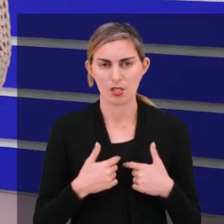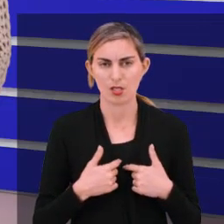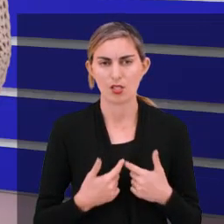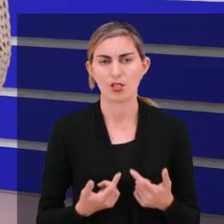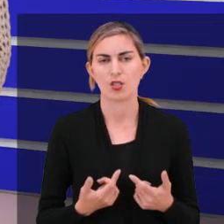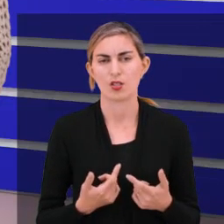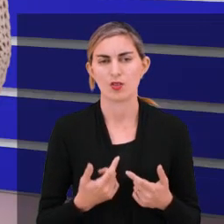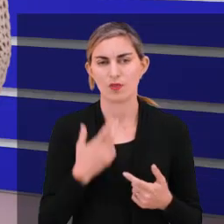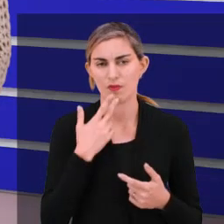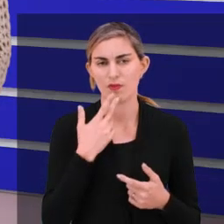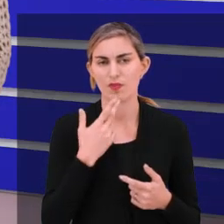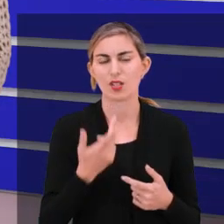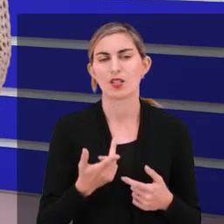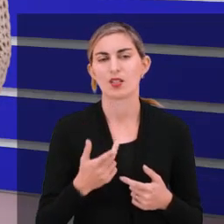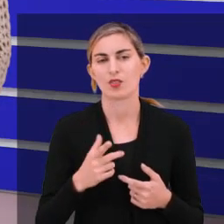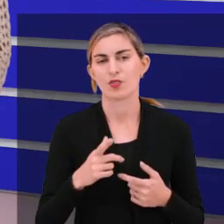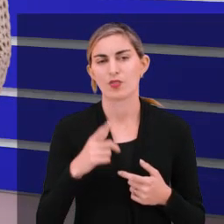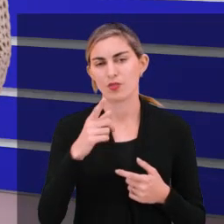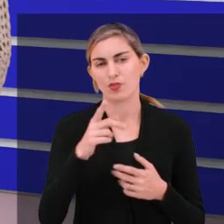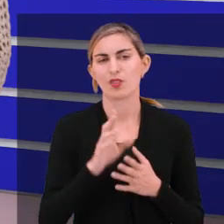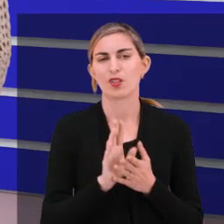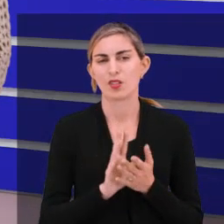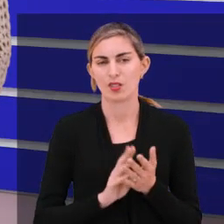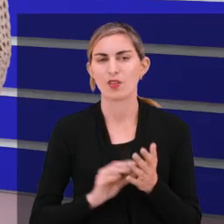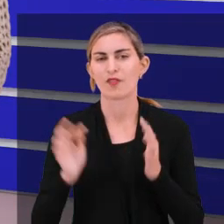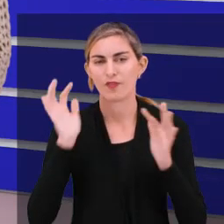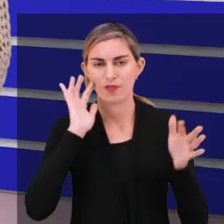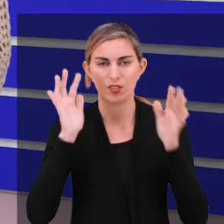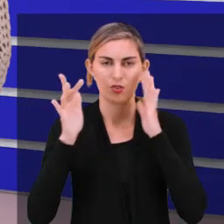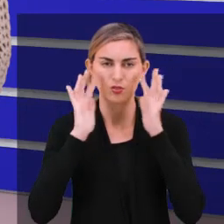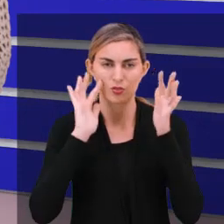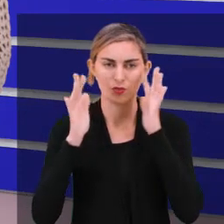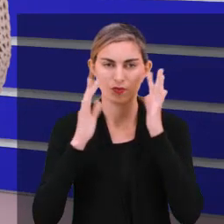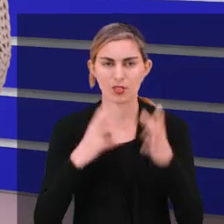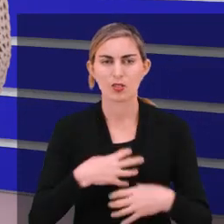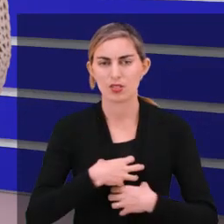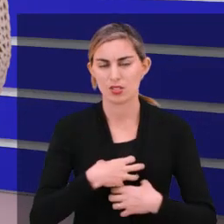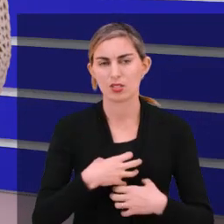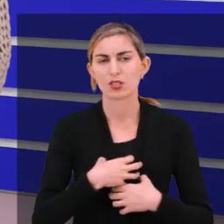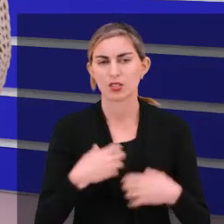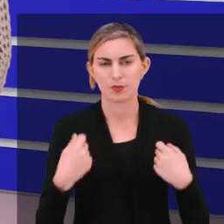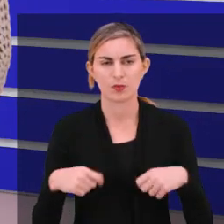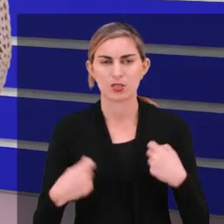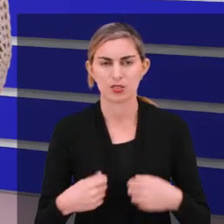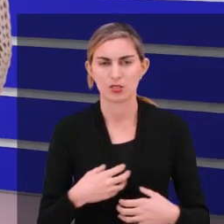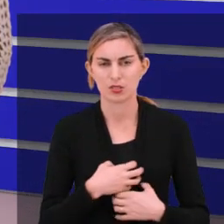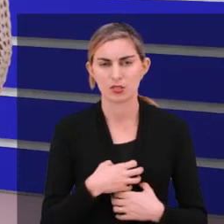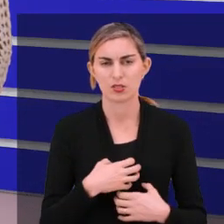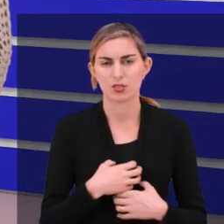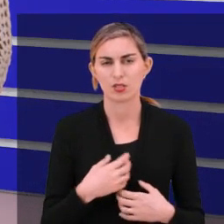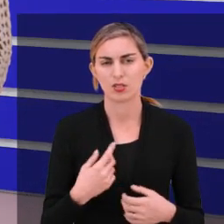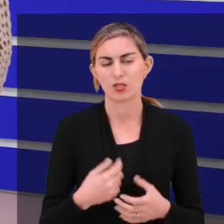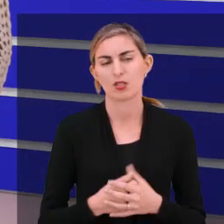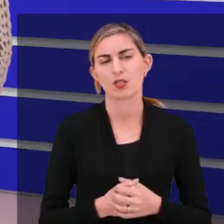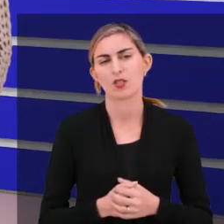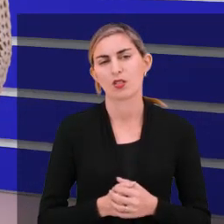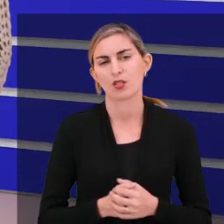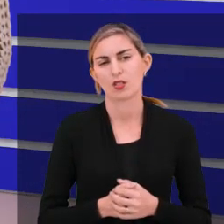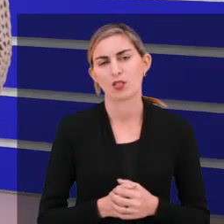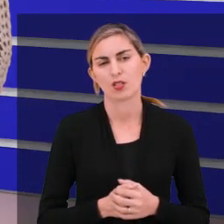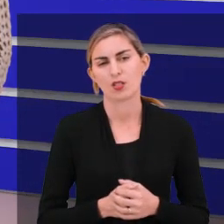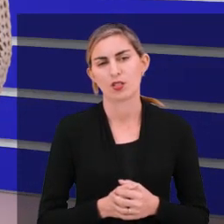Eu comungo com uma linha que a CNV é uma filosofia, eu preciso sentir. Né? Se eu